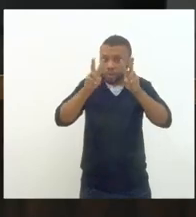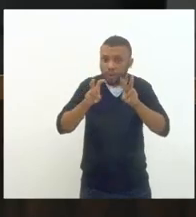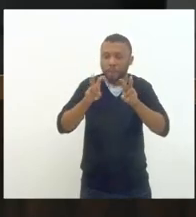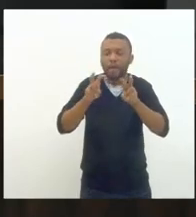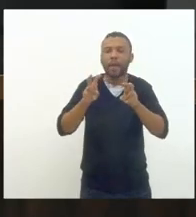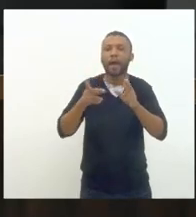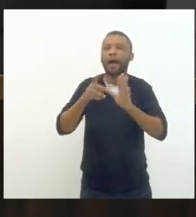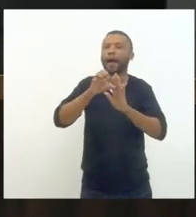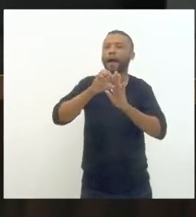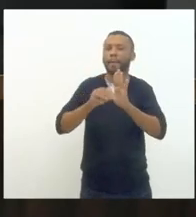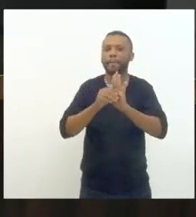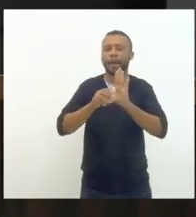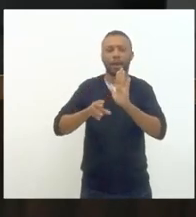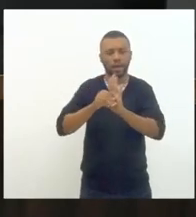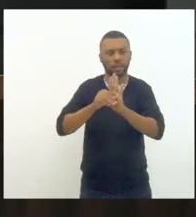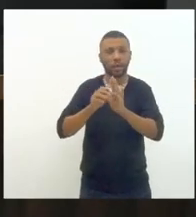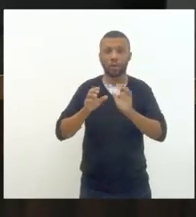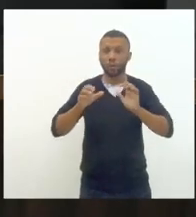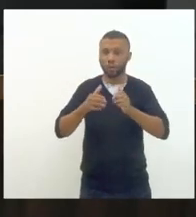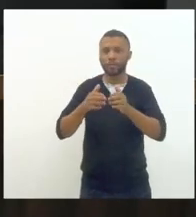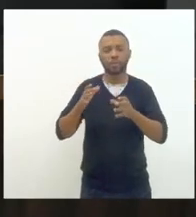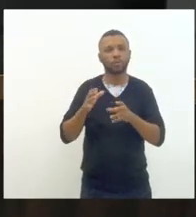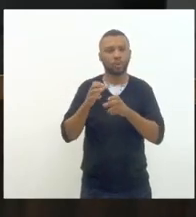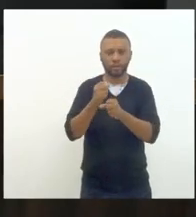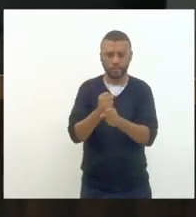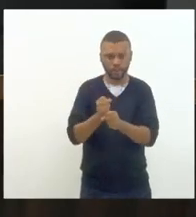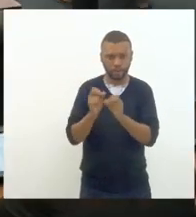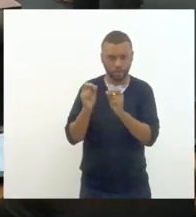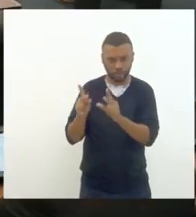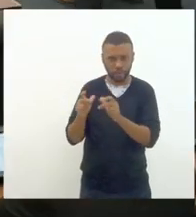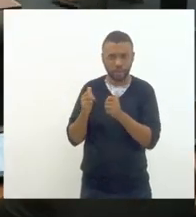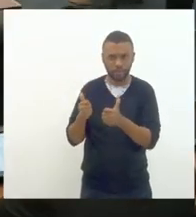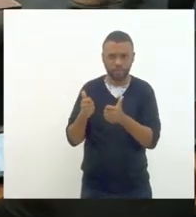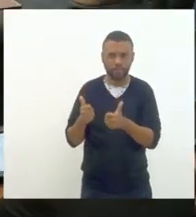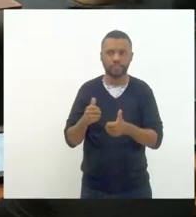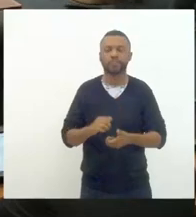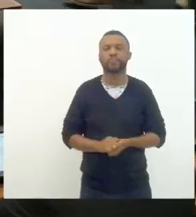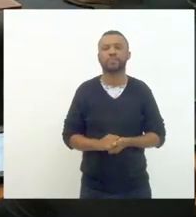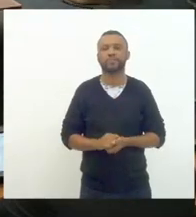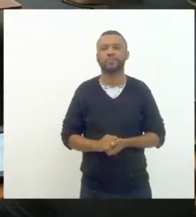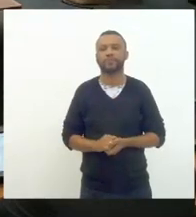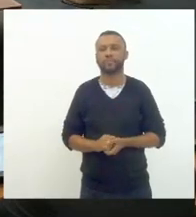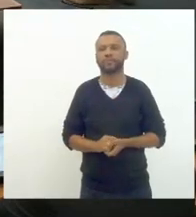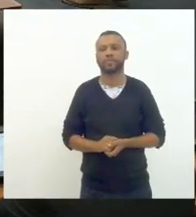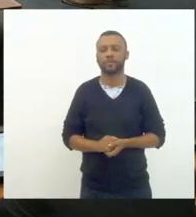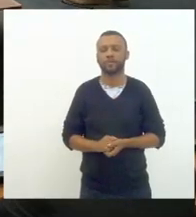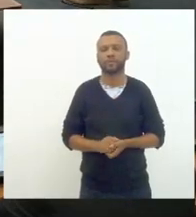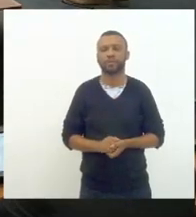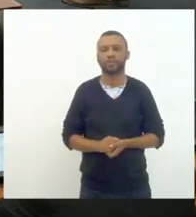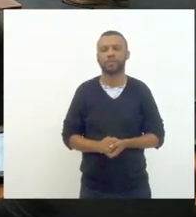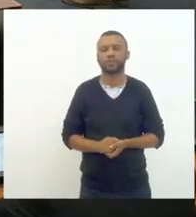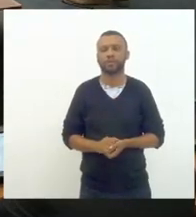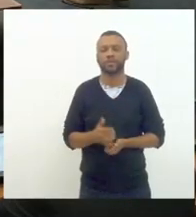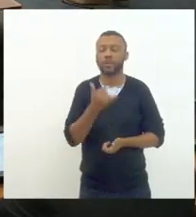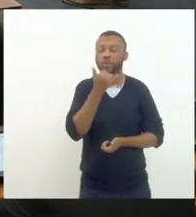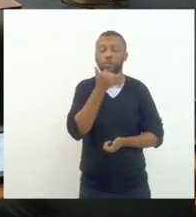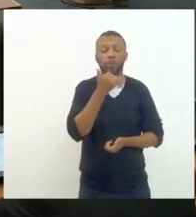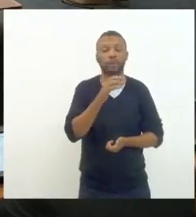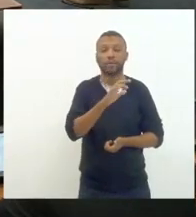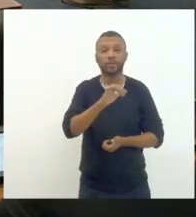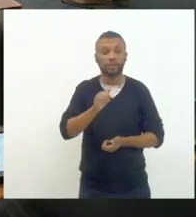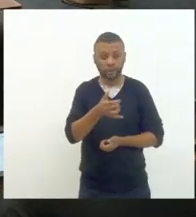de Orçamento, ok? Não foi isso que foi consertado? As emendas da Comissão de Orçamento. Perdão, de Constituição e